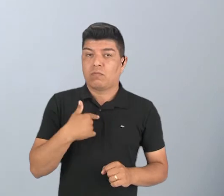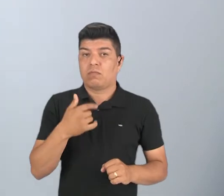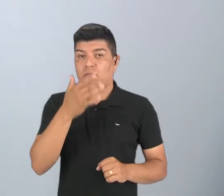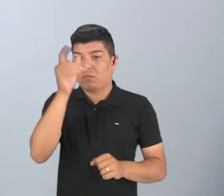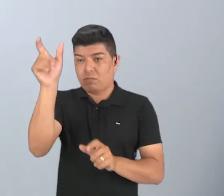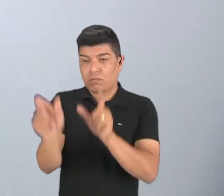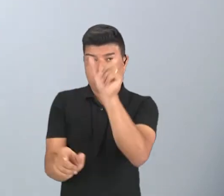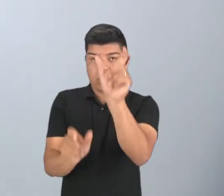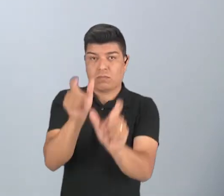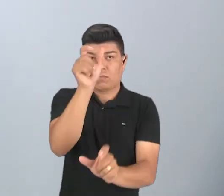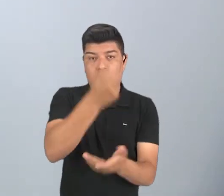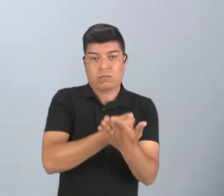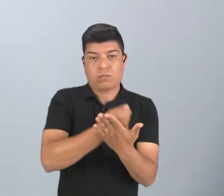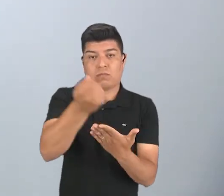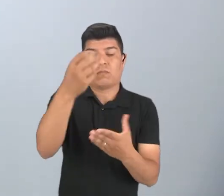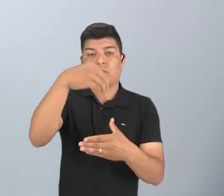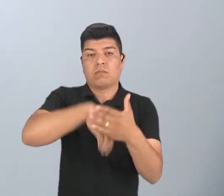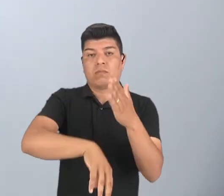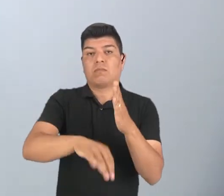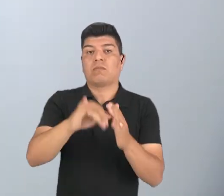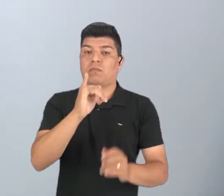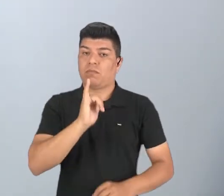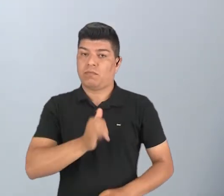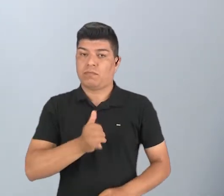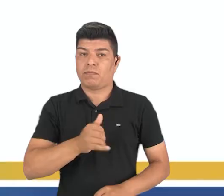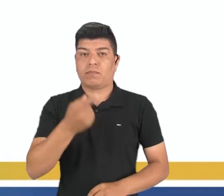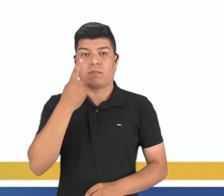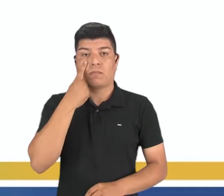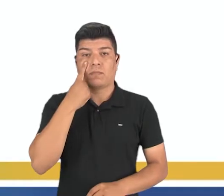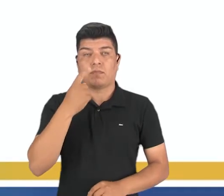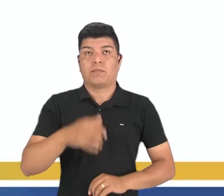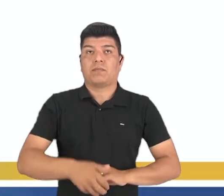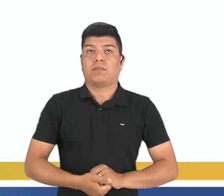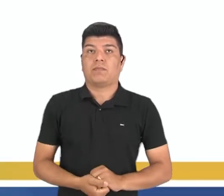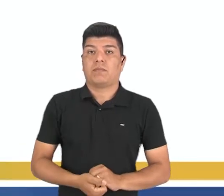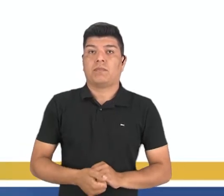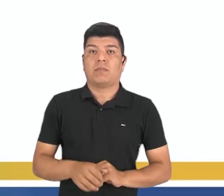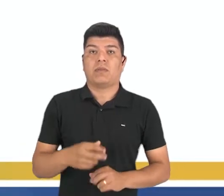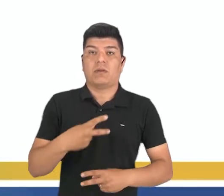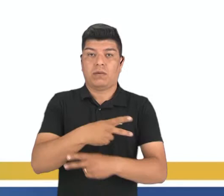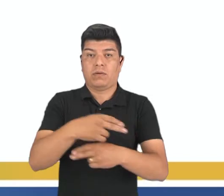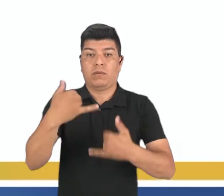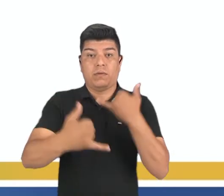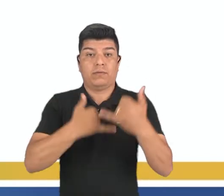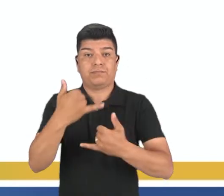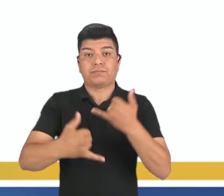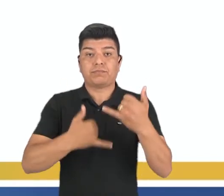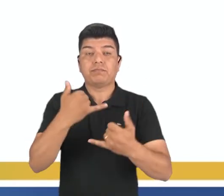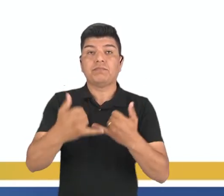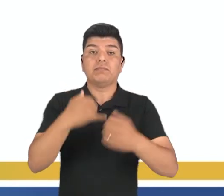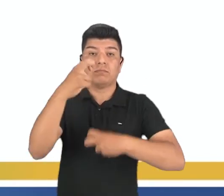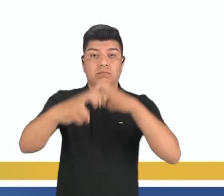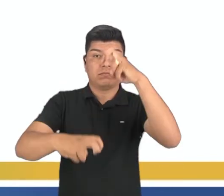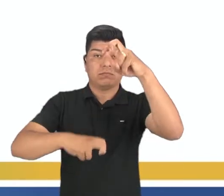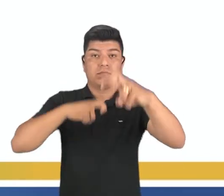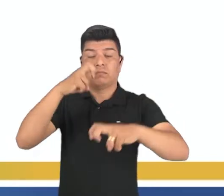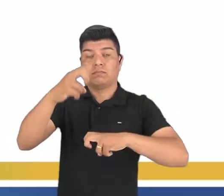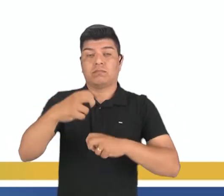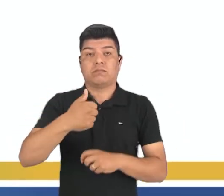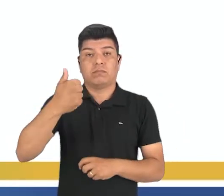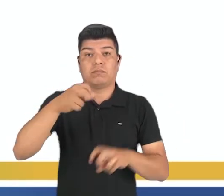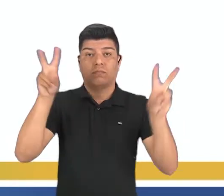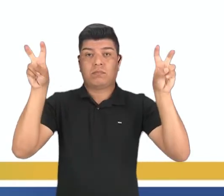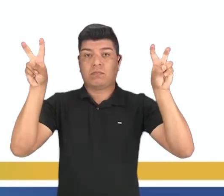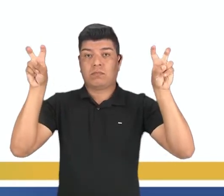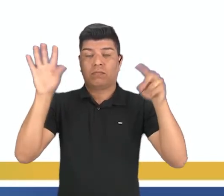e ações aí dentro dessa narrativa. Observe. Parque de diversões é o nosso primeiro tema